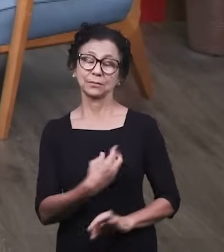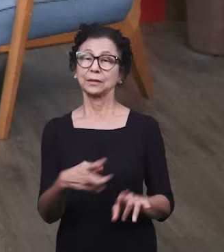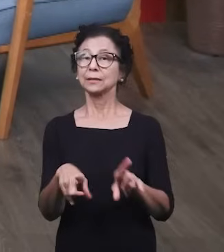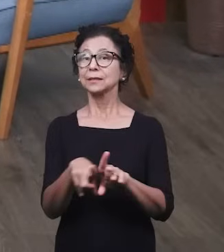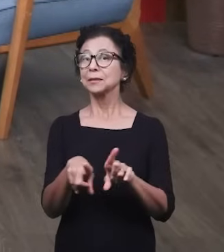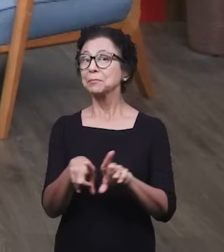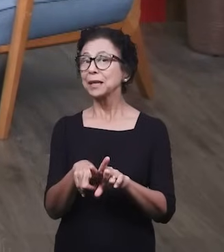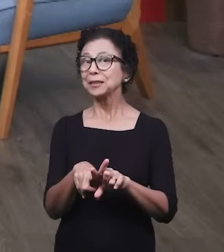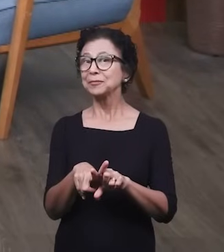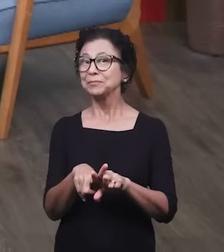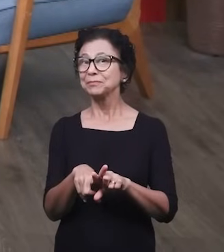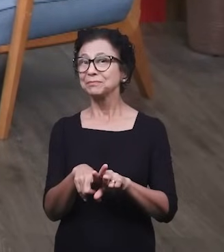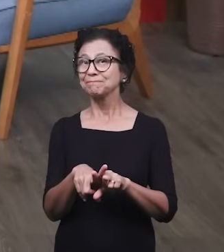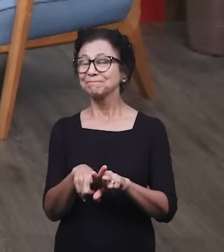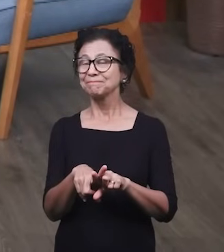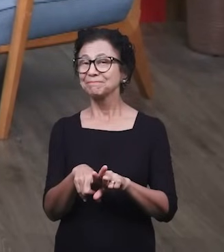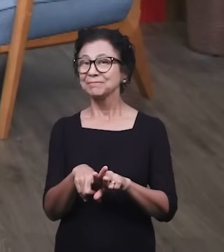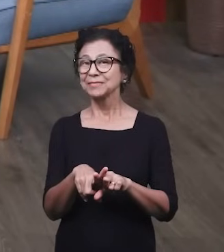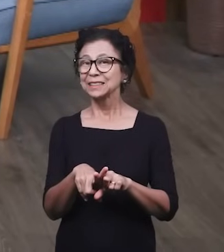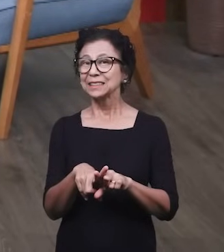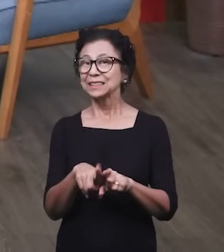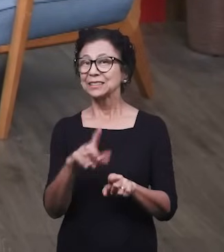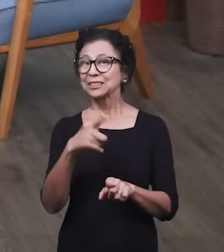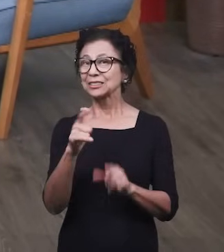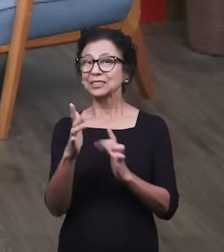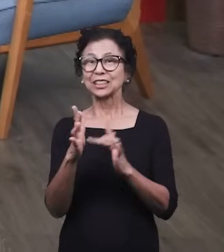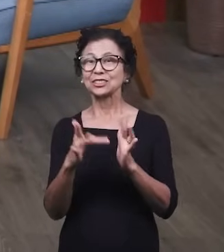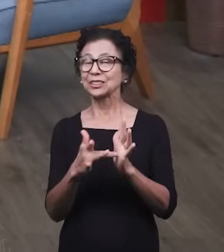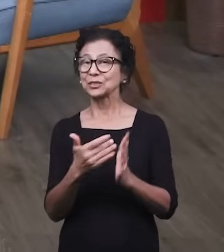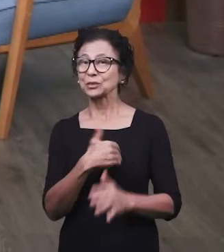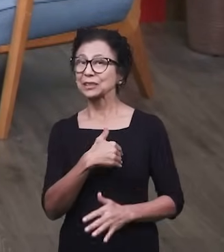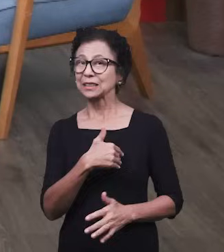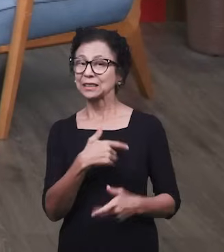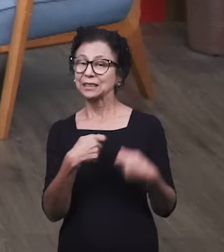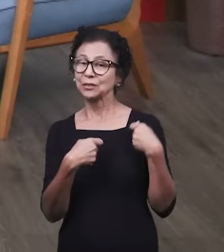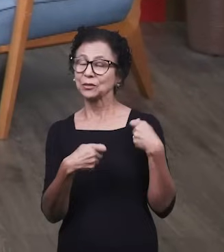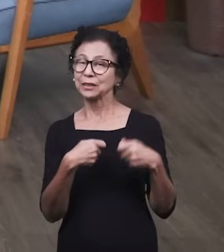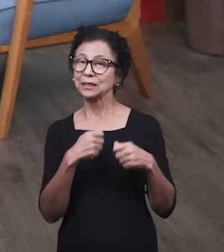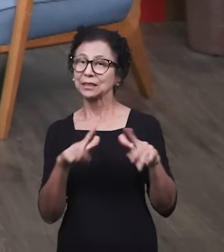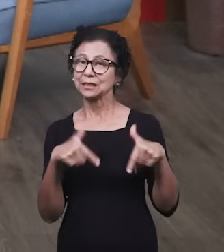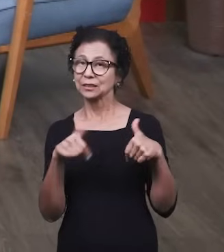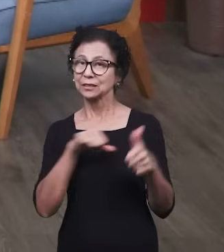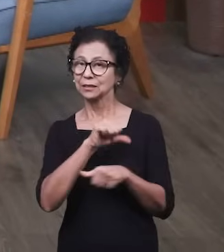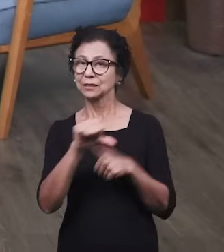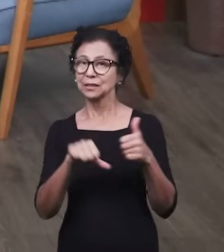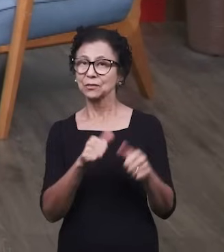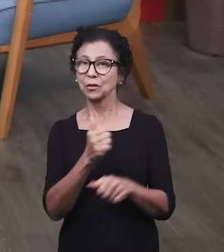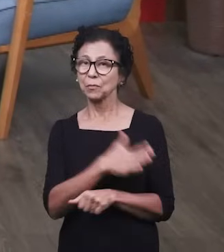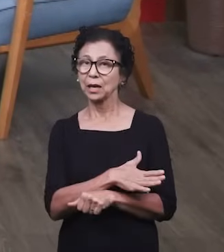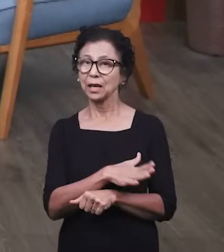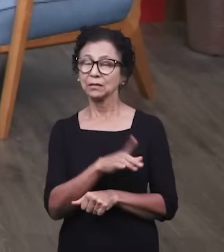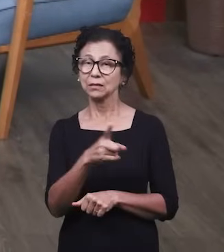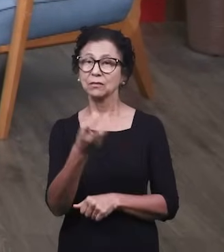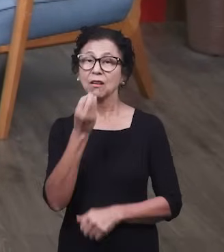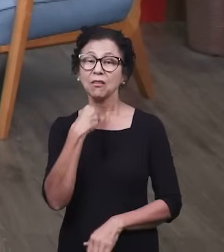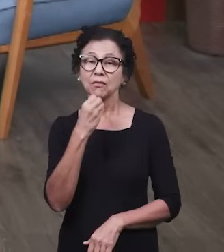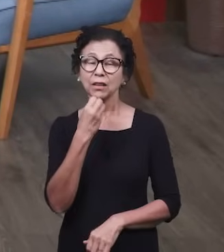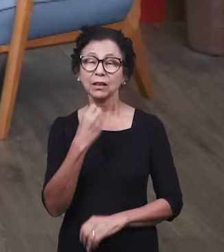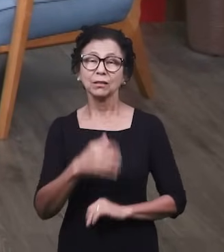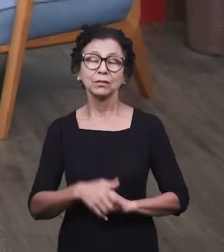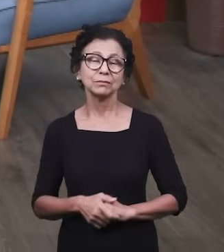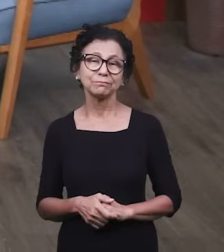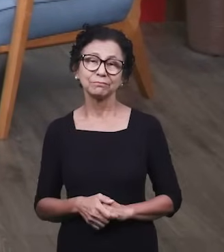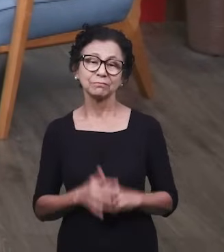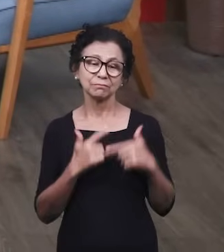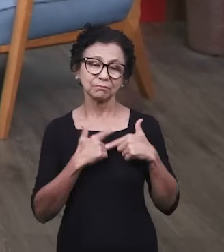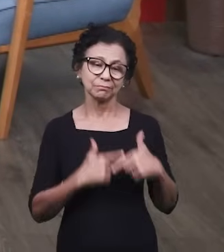não tem a vida eterna. Não tem comunhão com o Espírito Não tem. Santo. A verdadeira paz. É a vida na escuridão, não